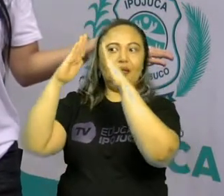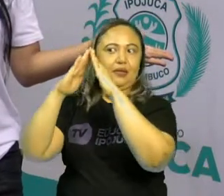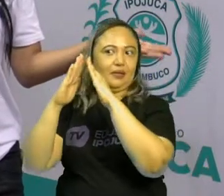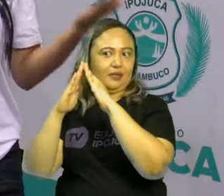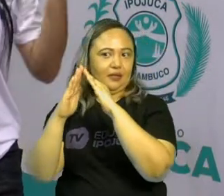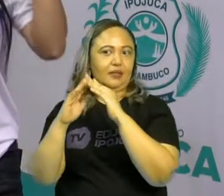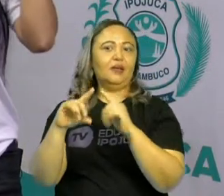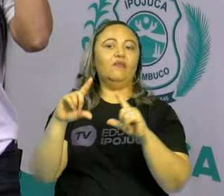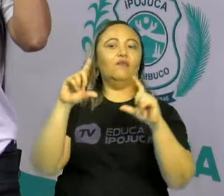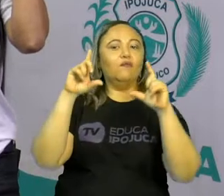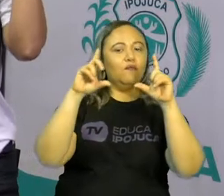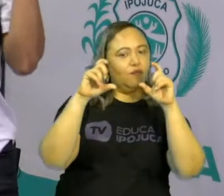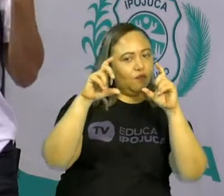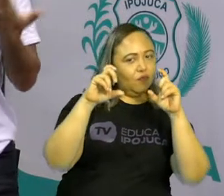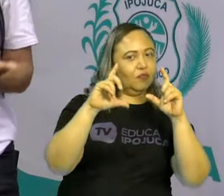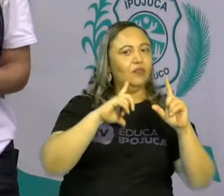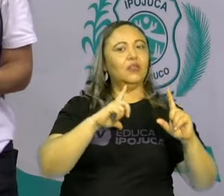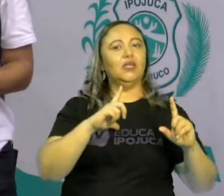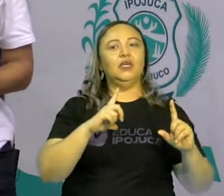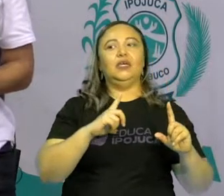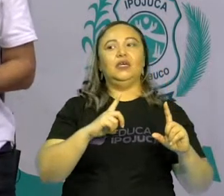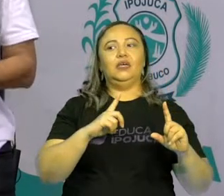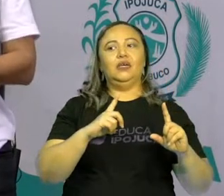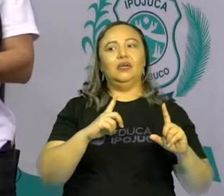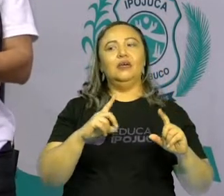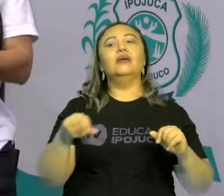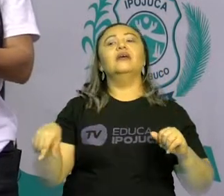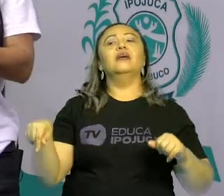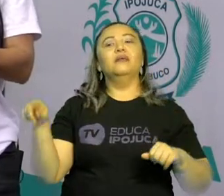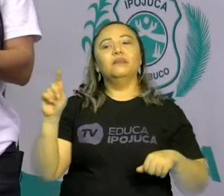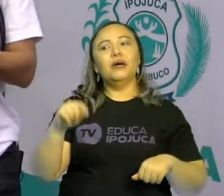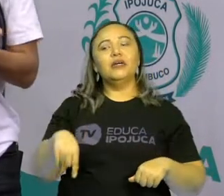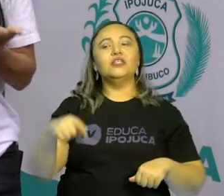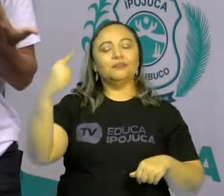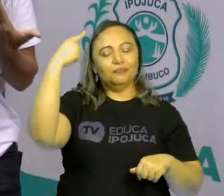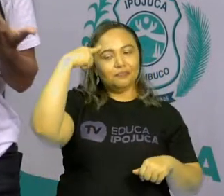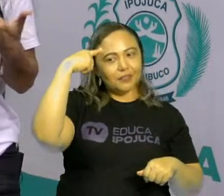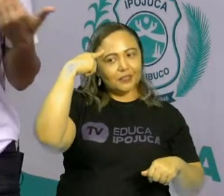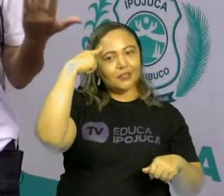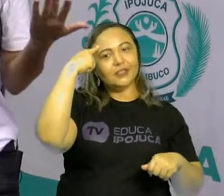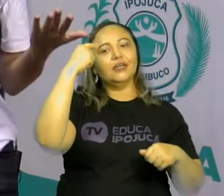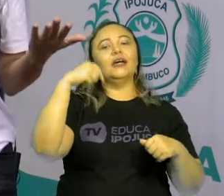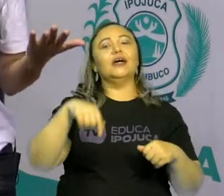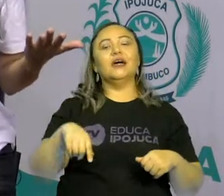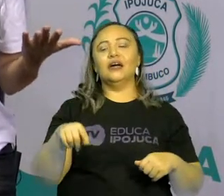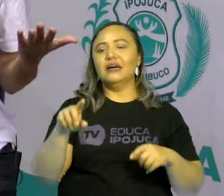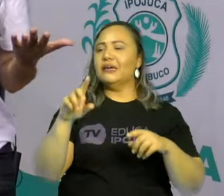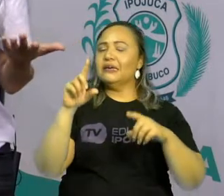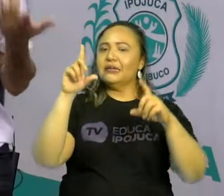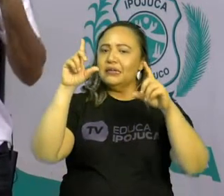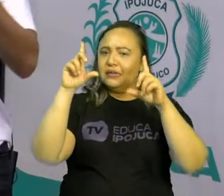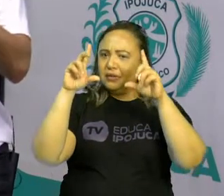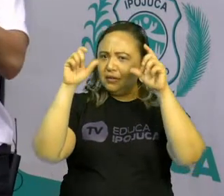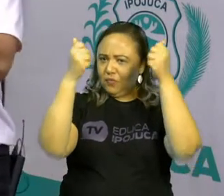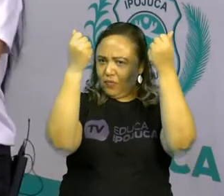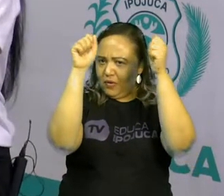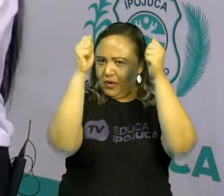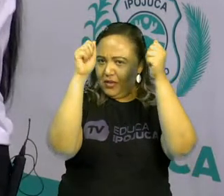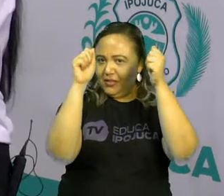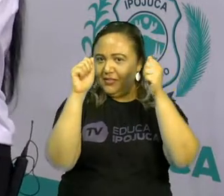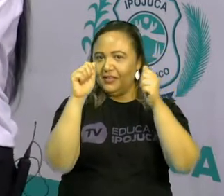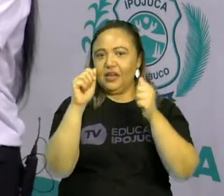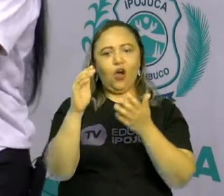tipo de arte um Pensa que aquilo ali um tipo de arte que o que foi usado ali para parecer né